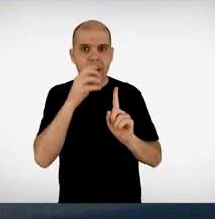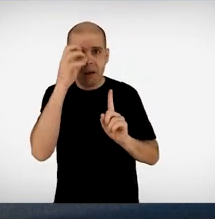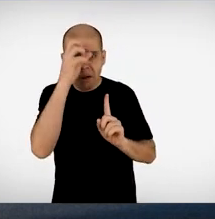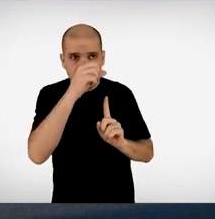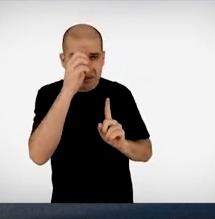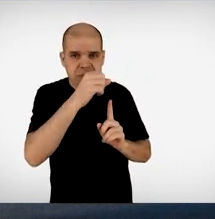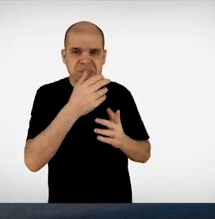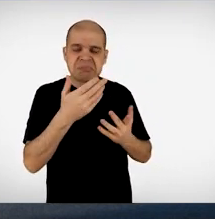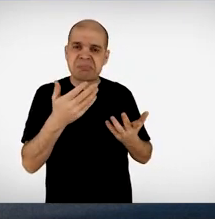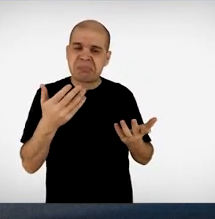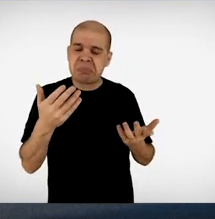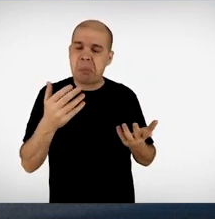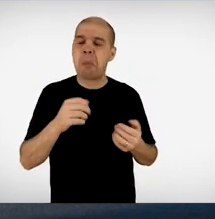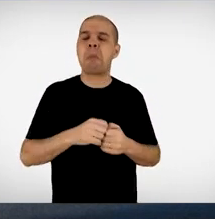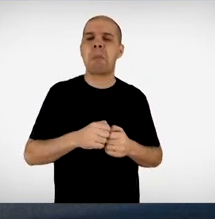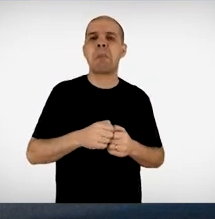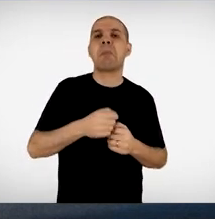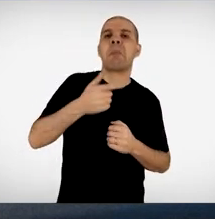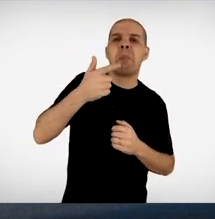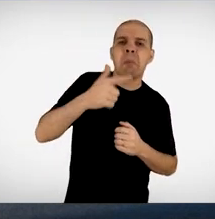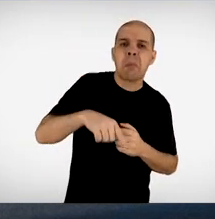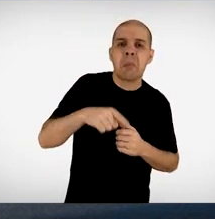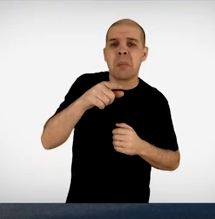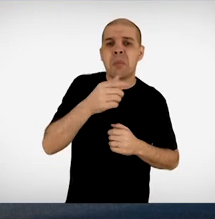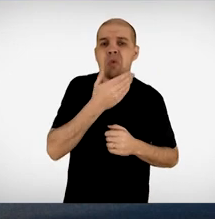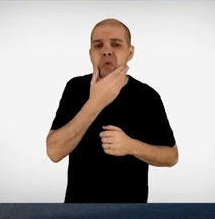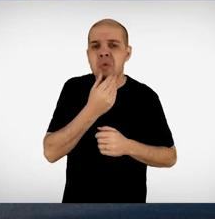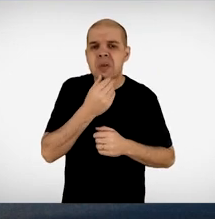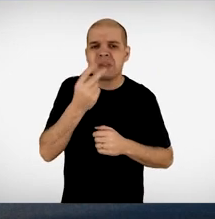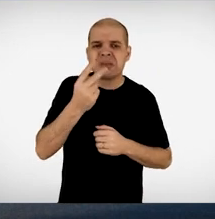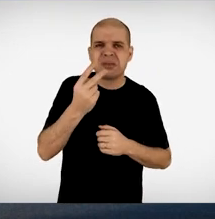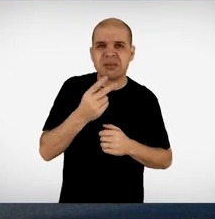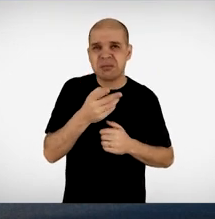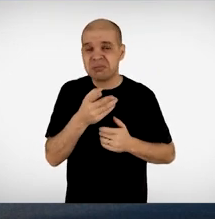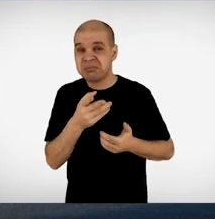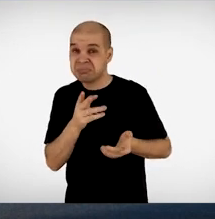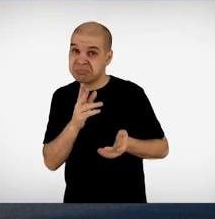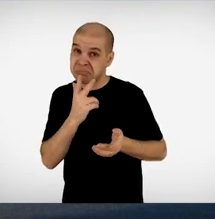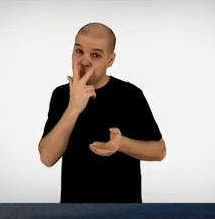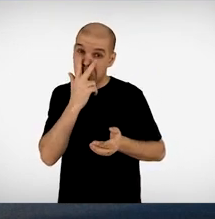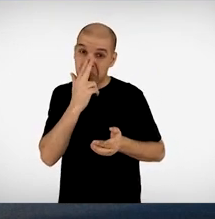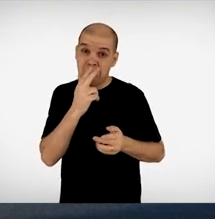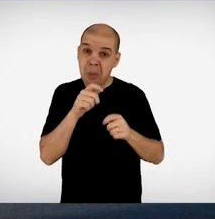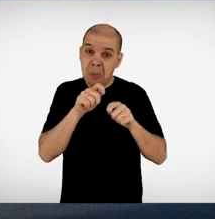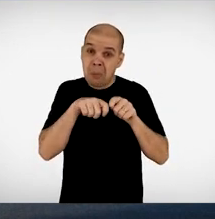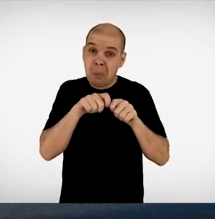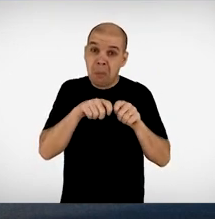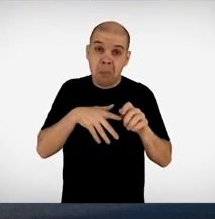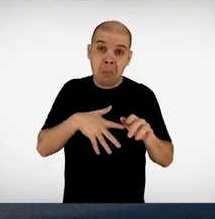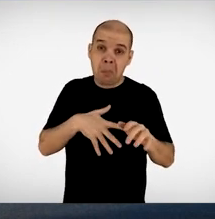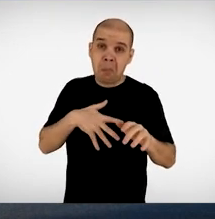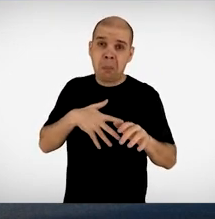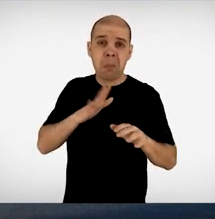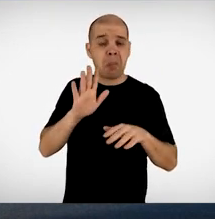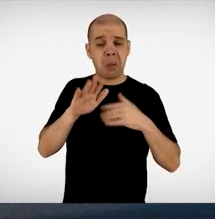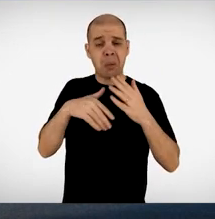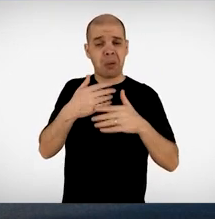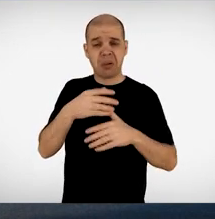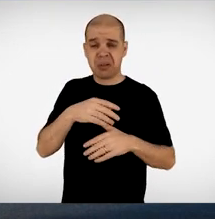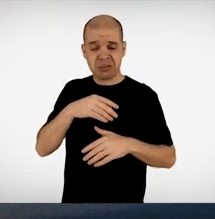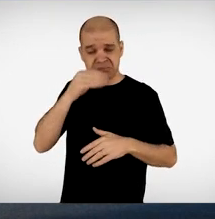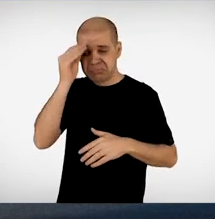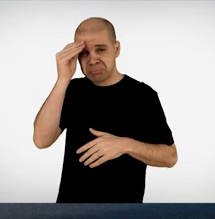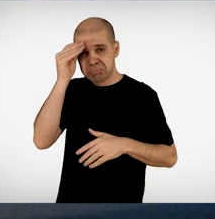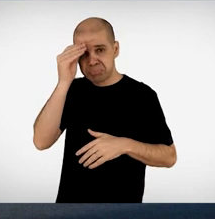coisa e que tinha troca. O segundo, eu acho que ela deu uma pirada ali, puxou ele tesudo e só, porque depois